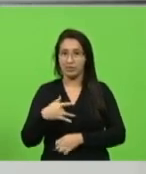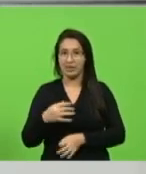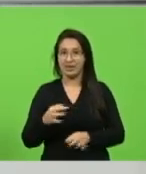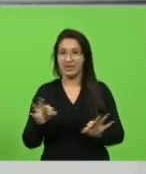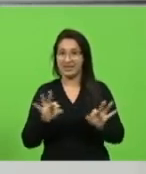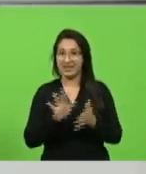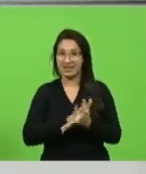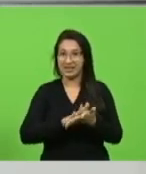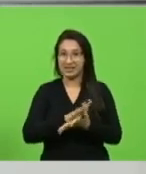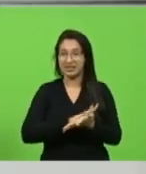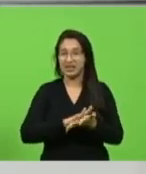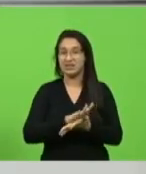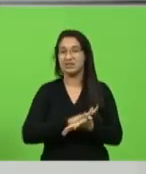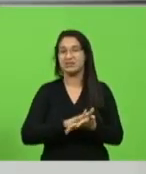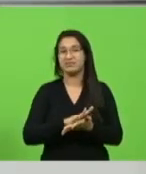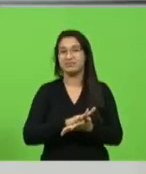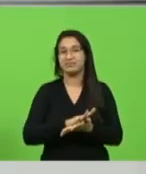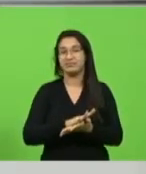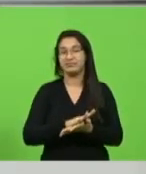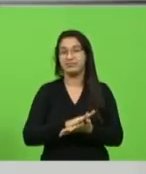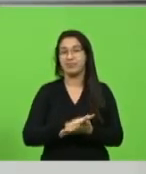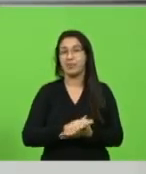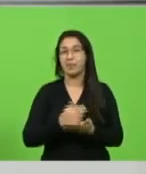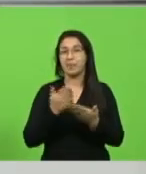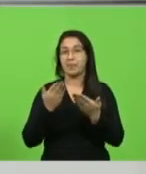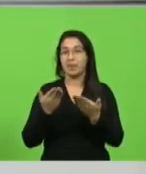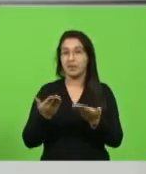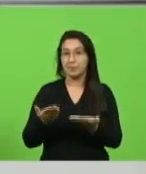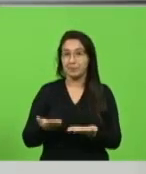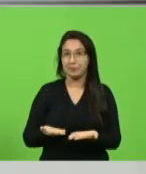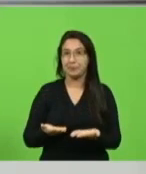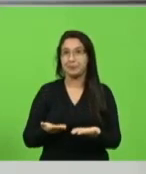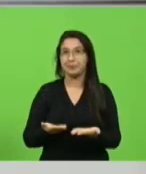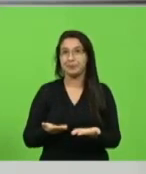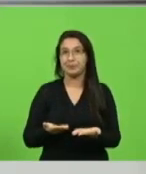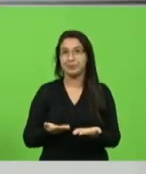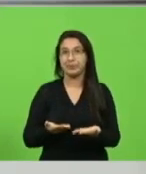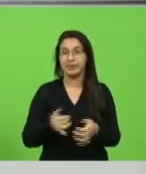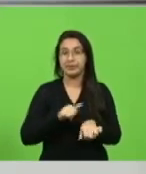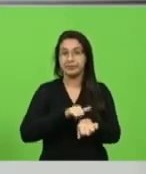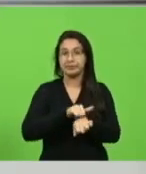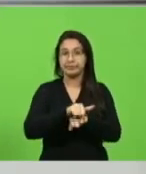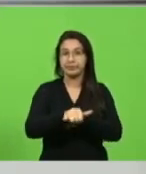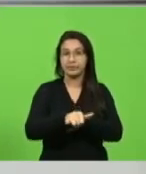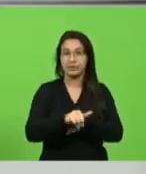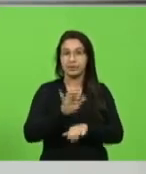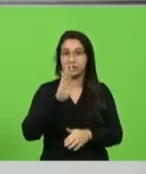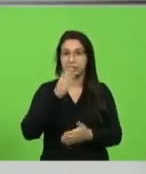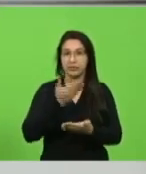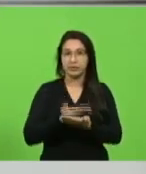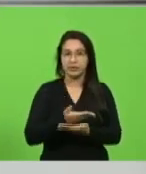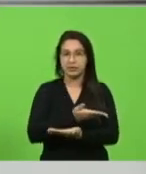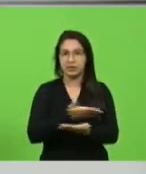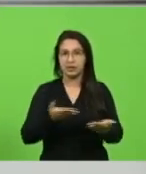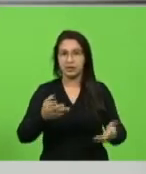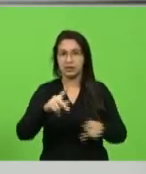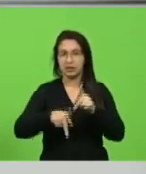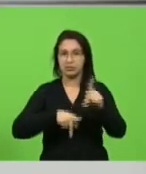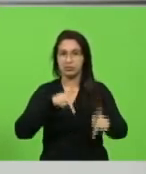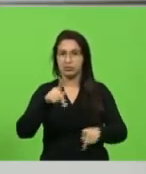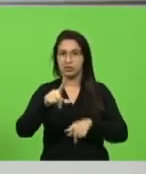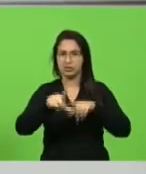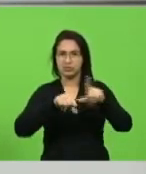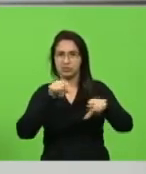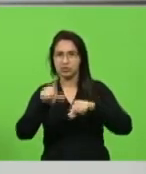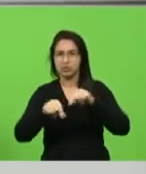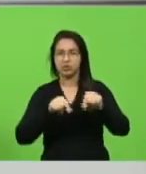da população, de forma a atrair a confiança dos eleitores e o compromisso